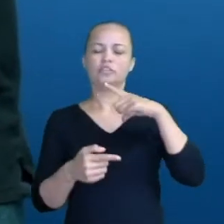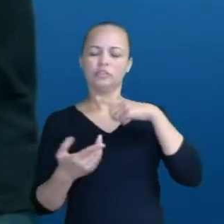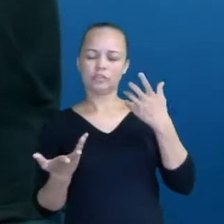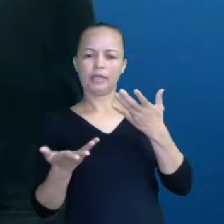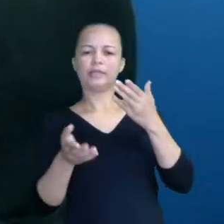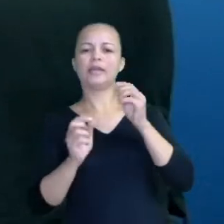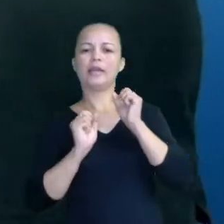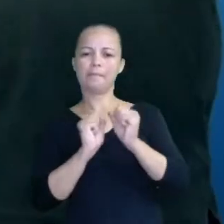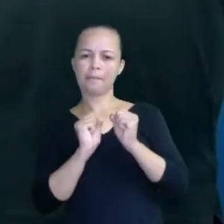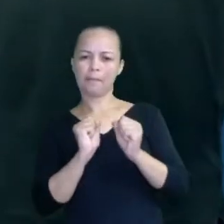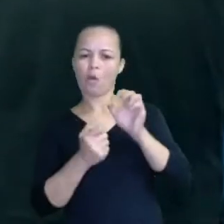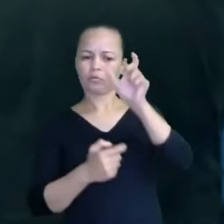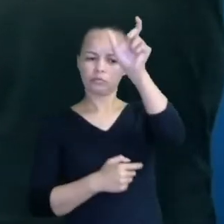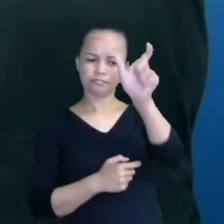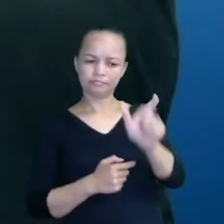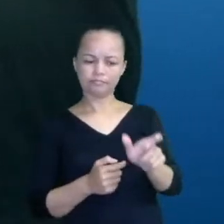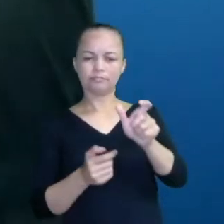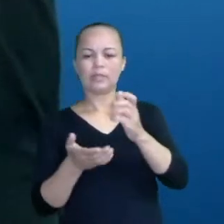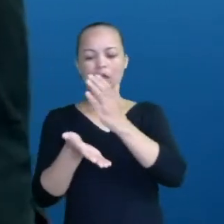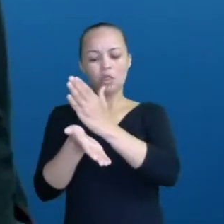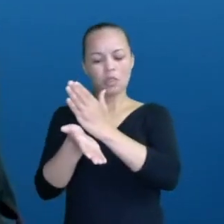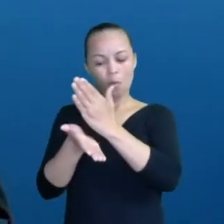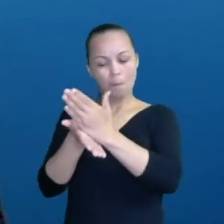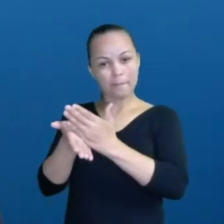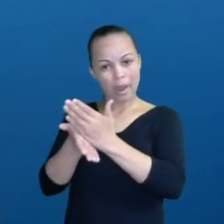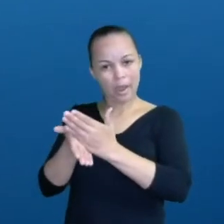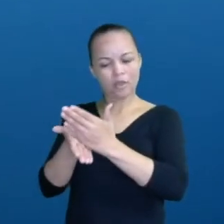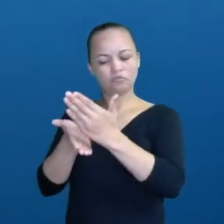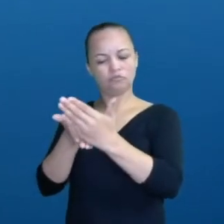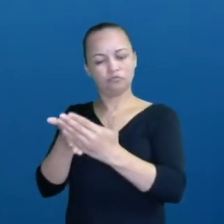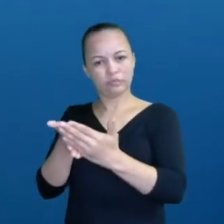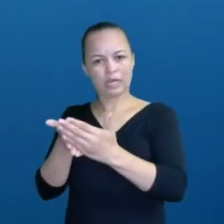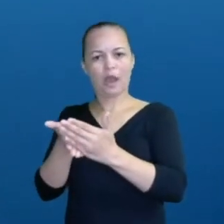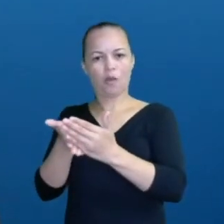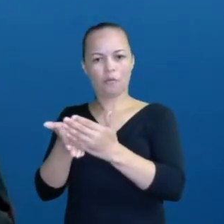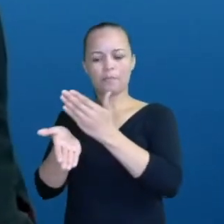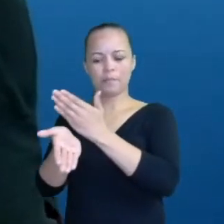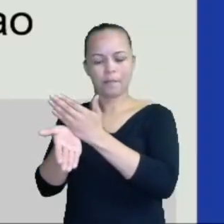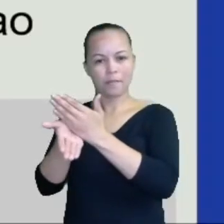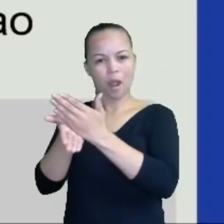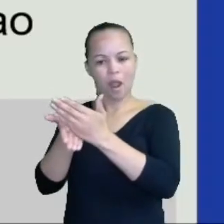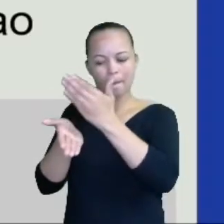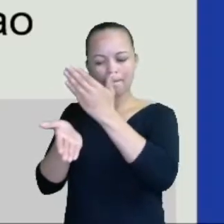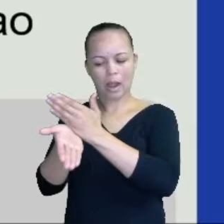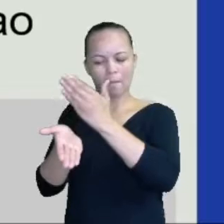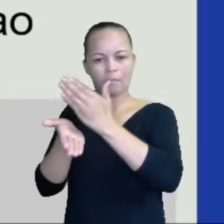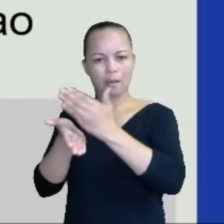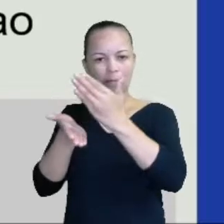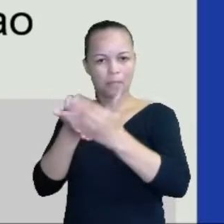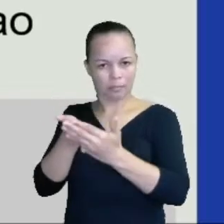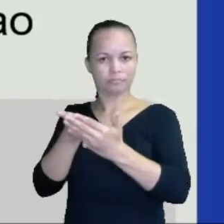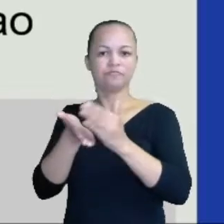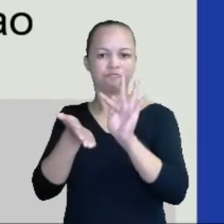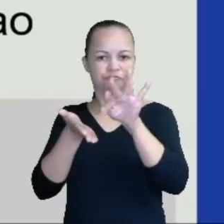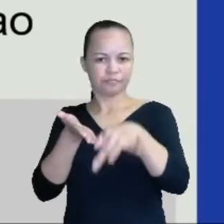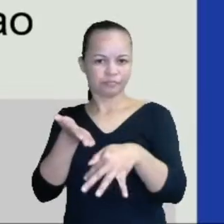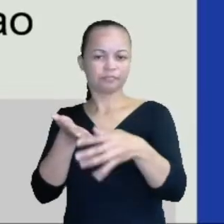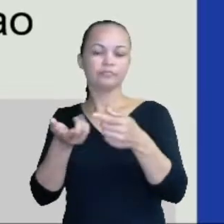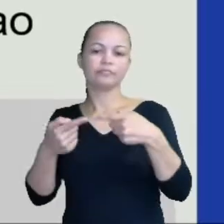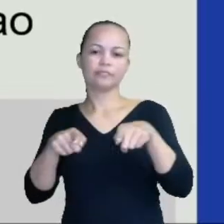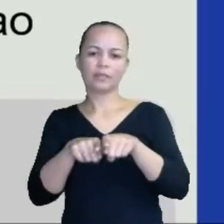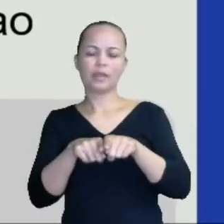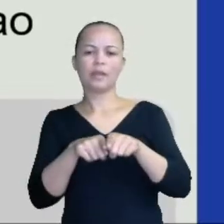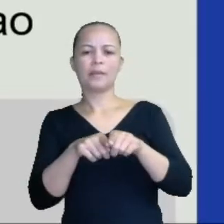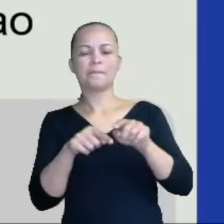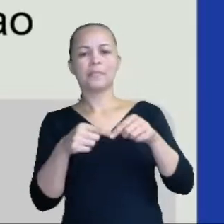sujeito ele pode aparecer no meio ou no final da frase. Por conta disso, para encontrar o sujeito de uma frase,